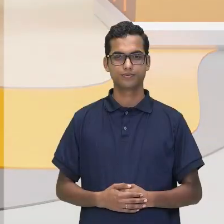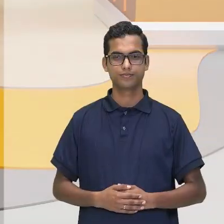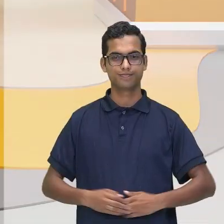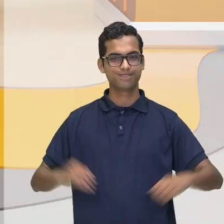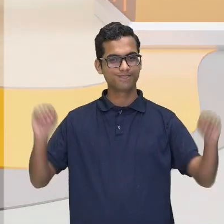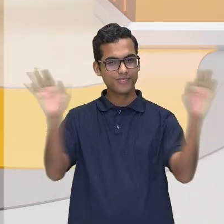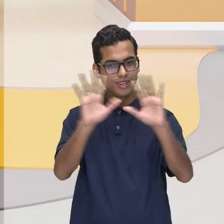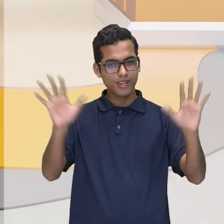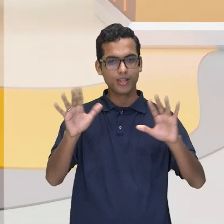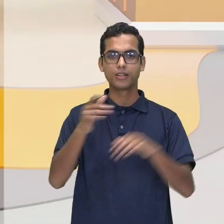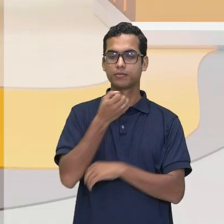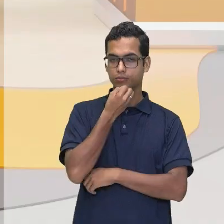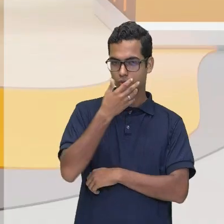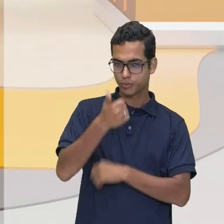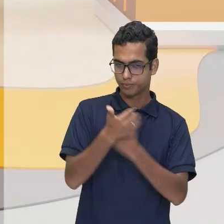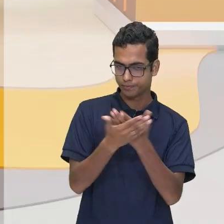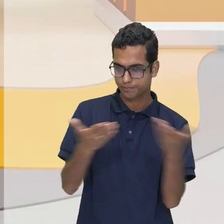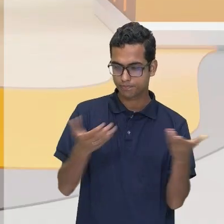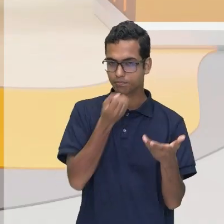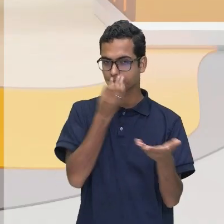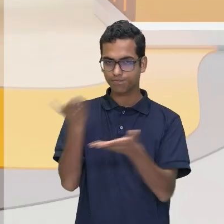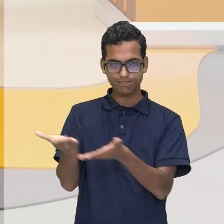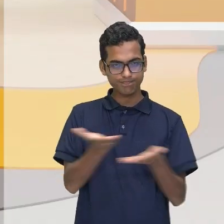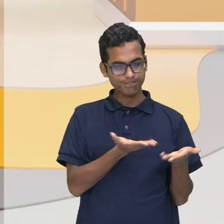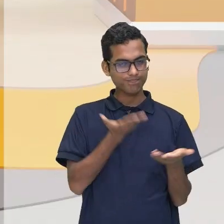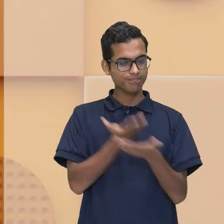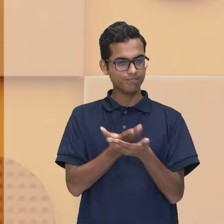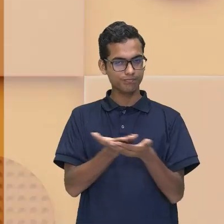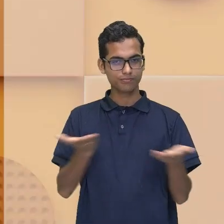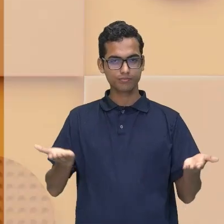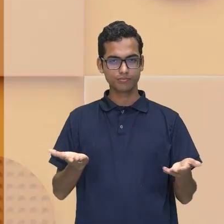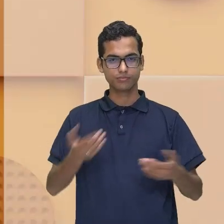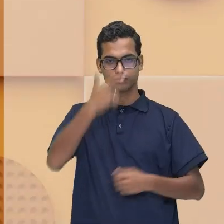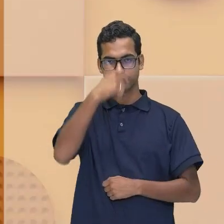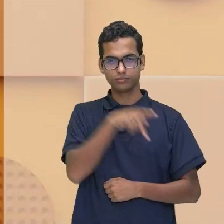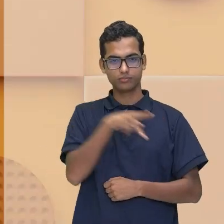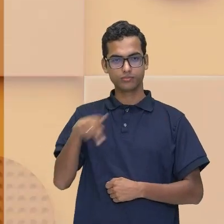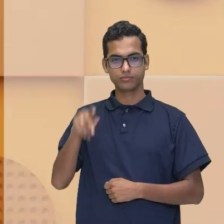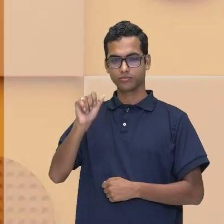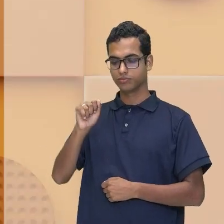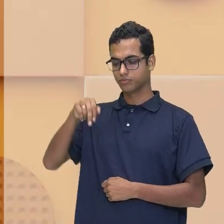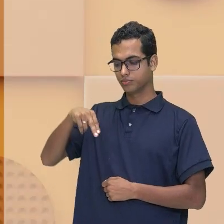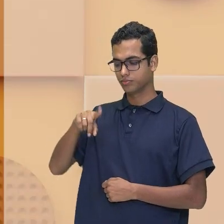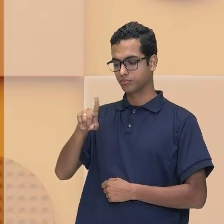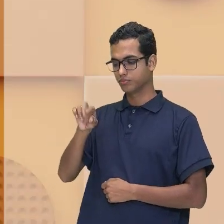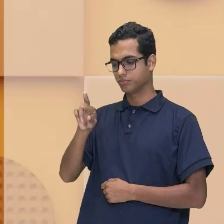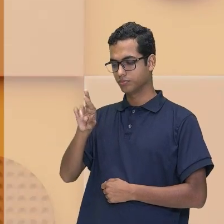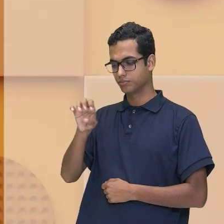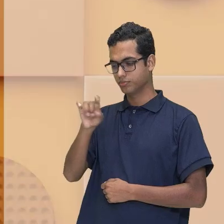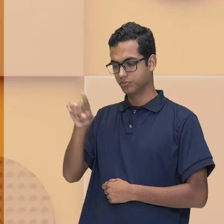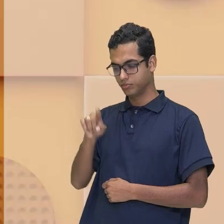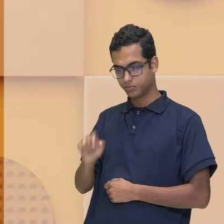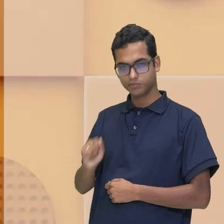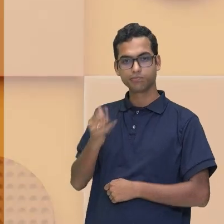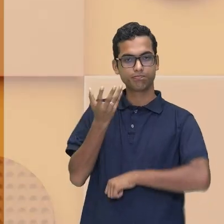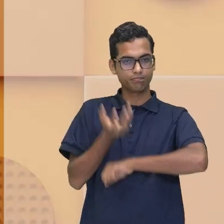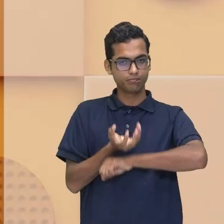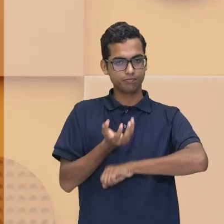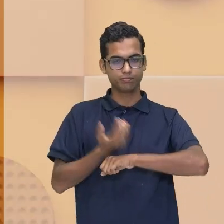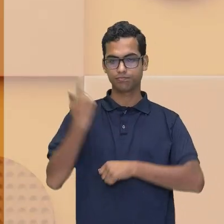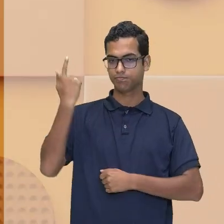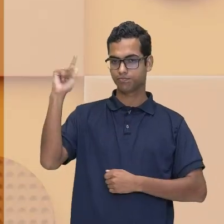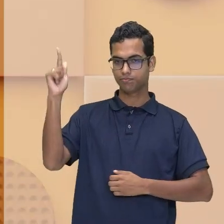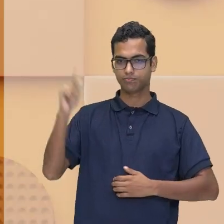Olá, tudo bem com vocês? Sejam todos bem-vindos. Sou a professora Andresa Xavier, professora do componente